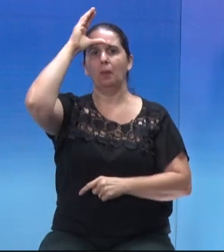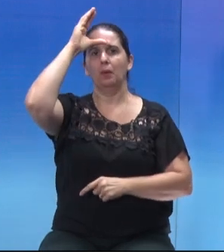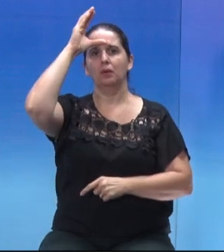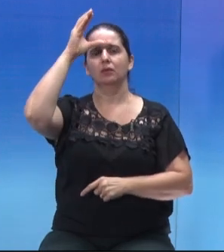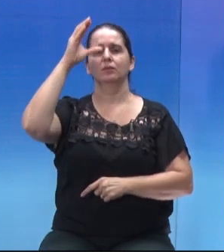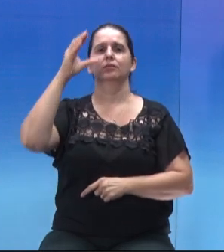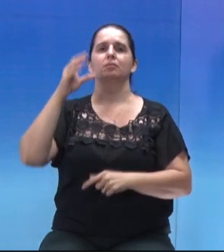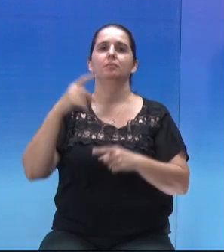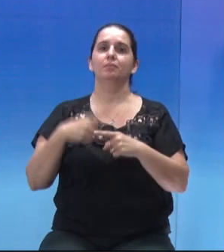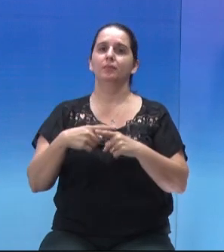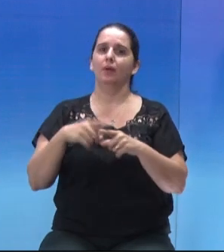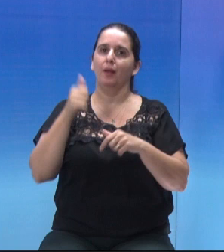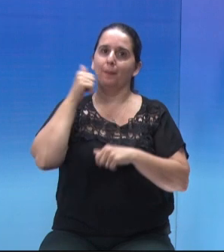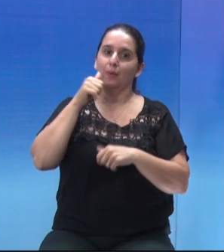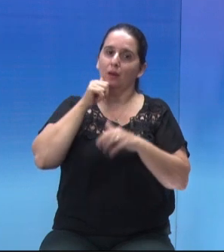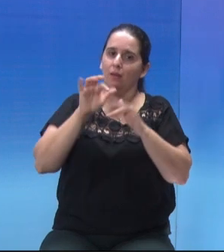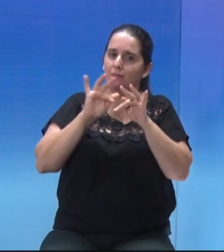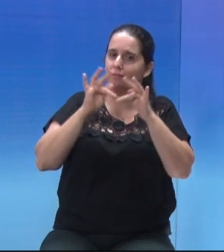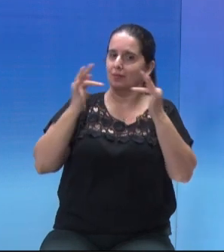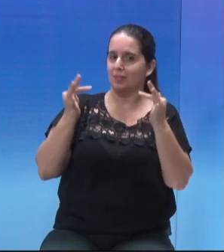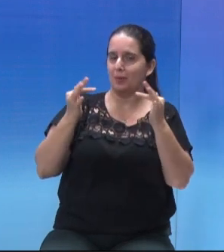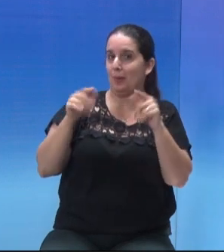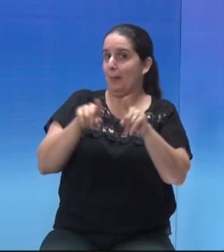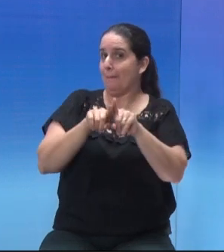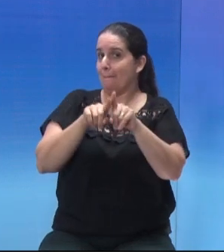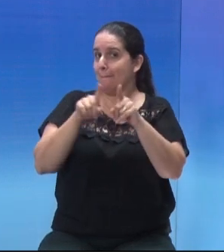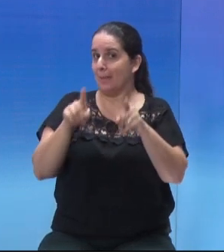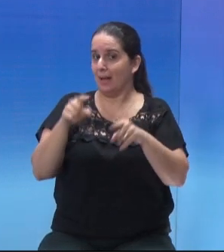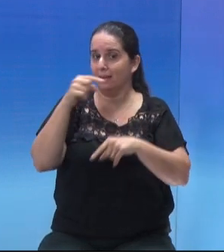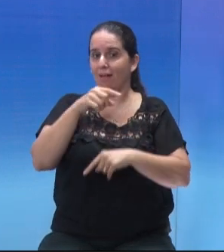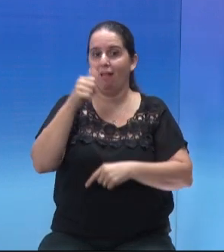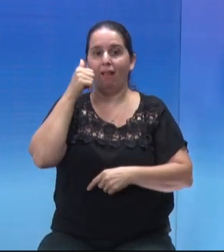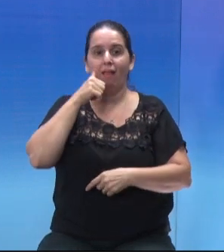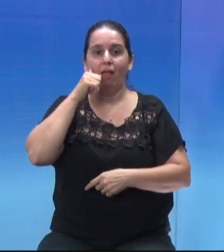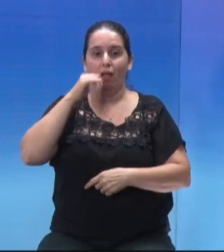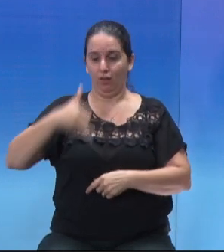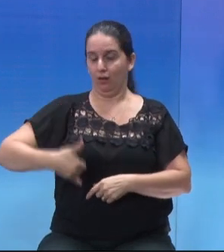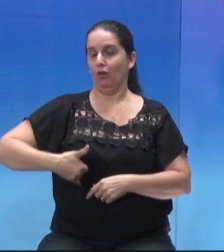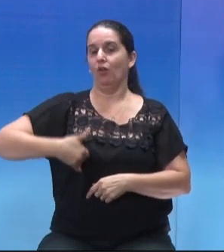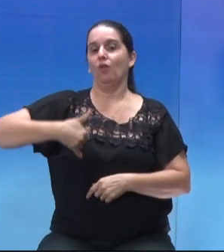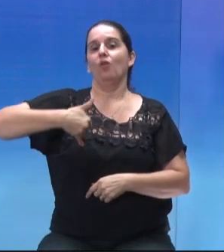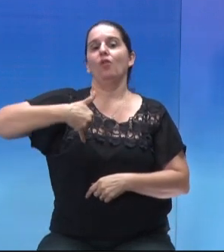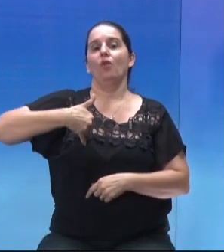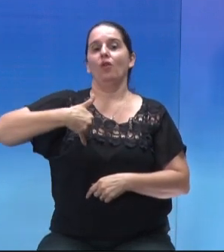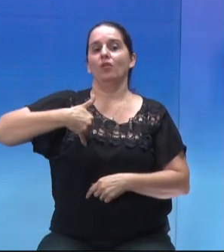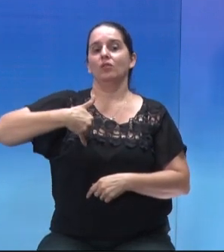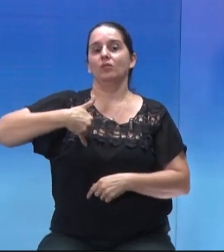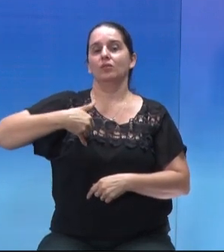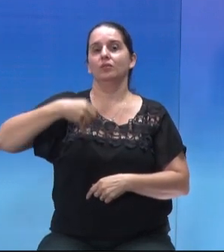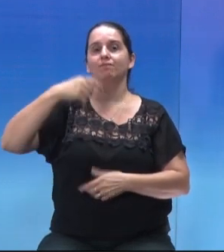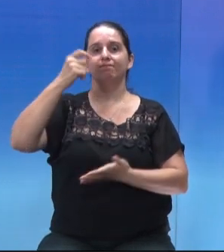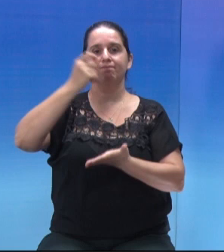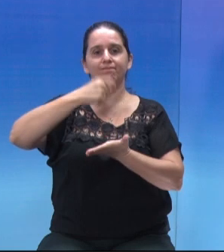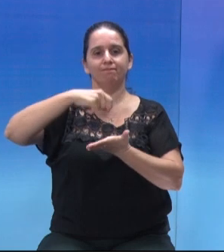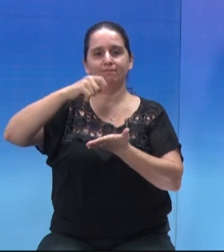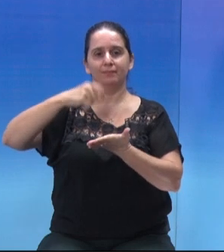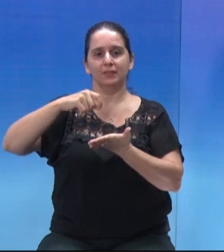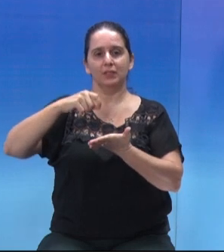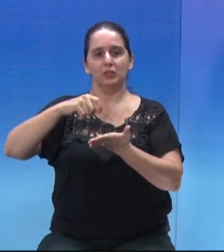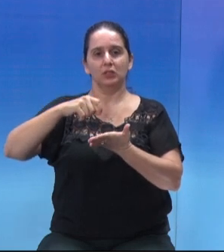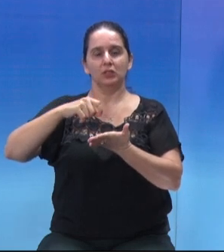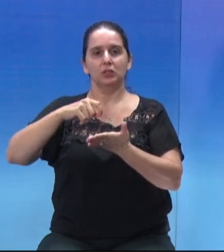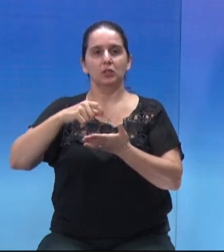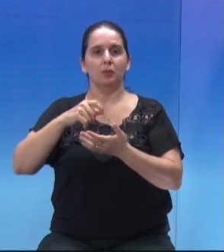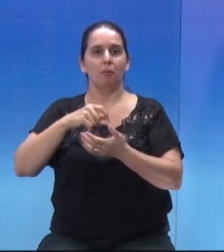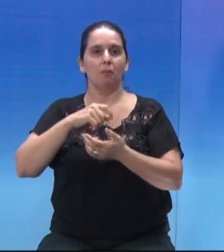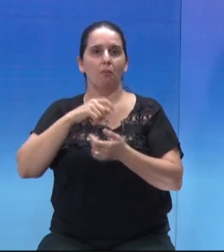então é uma mulher simples. Mas orgulhosa, ofereceu a sua pena, que sem ser